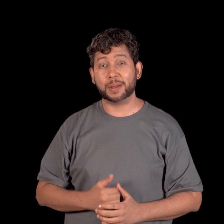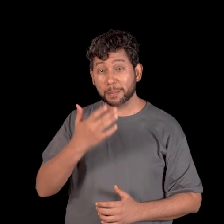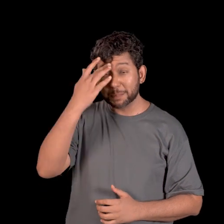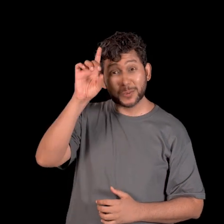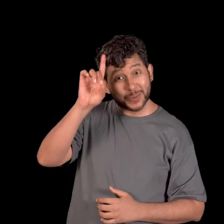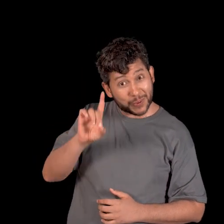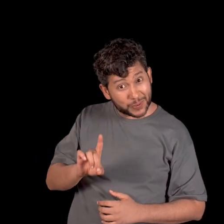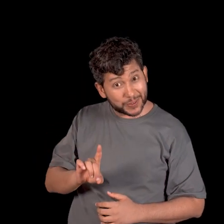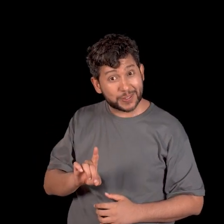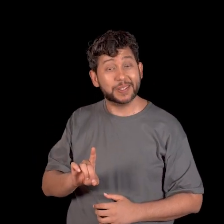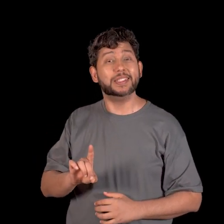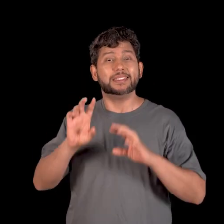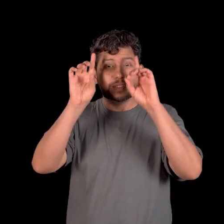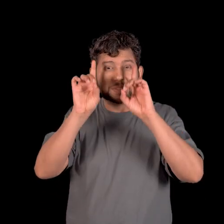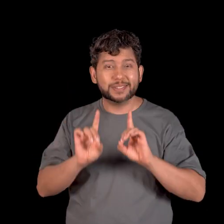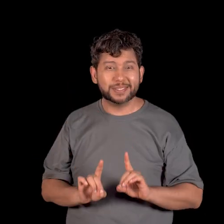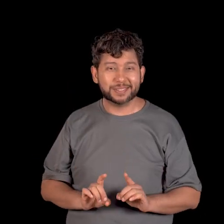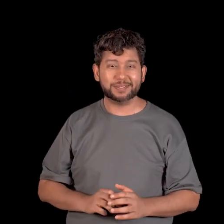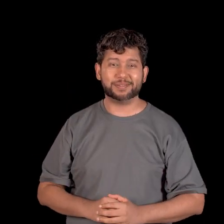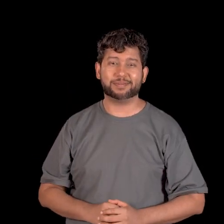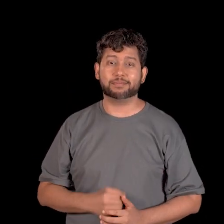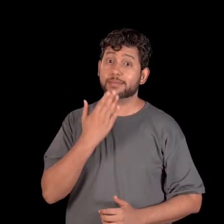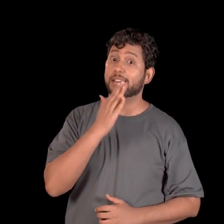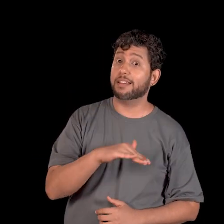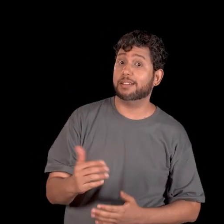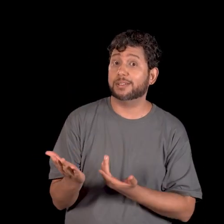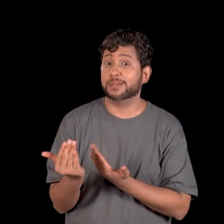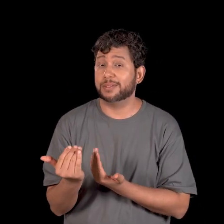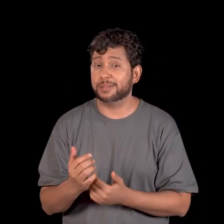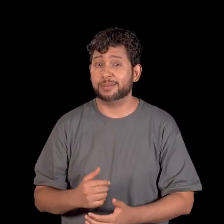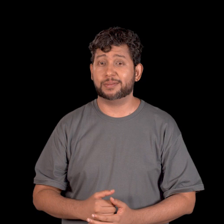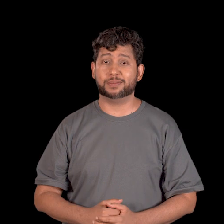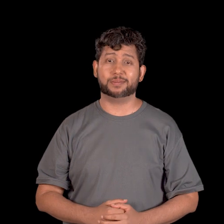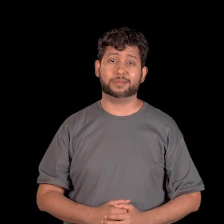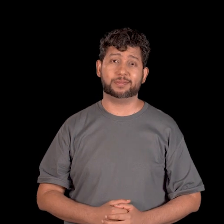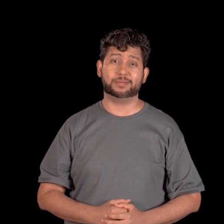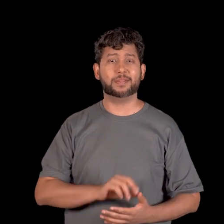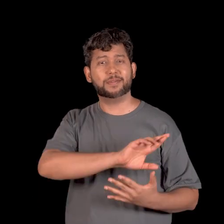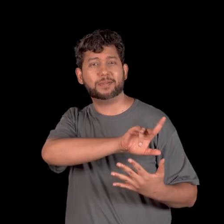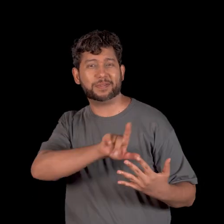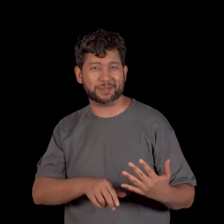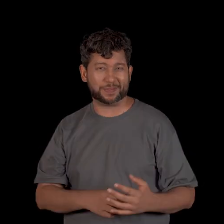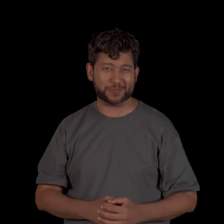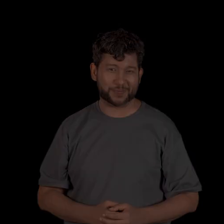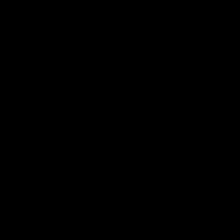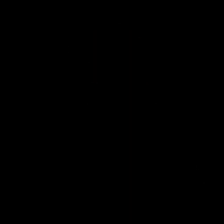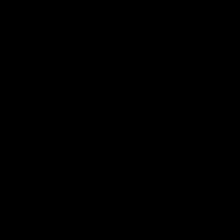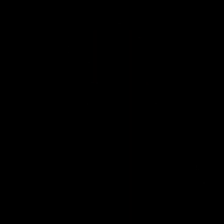Igualdade Racial, Estatuto da Pessoa com Deficiência, Estatuto da Criança e do